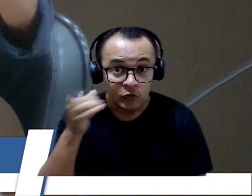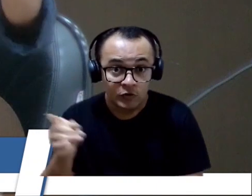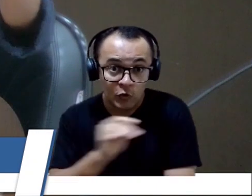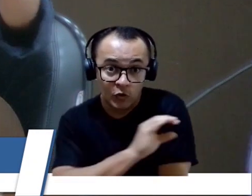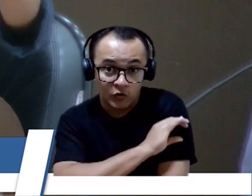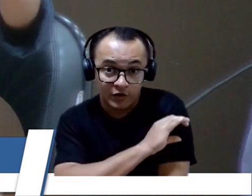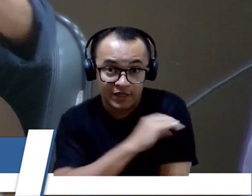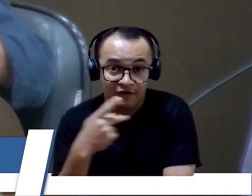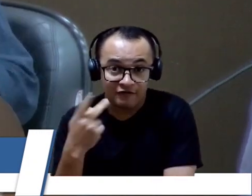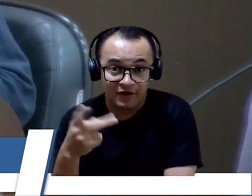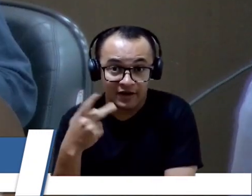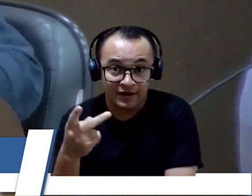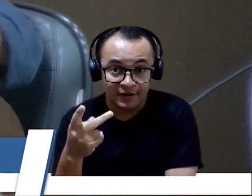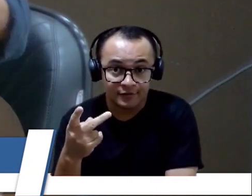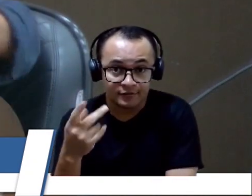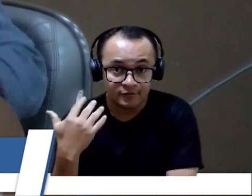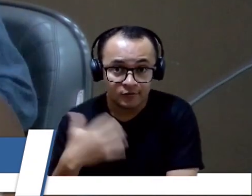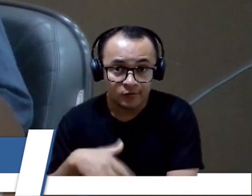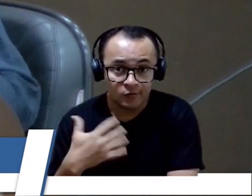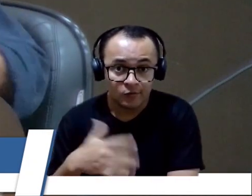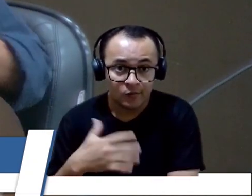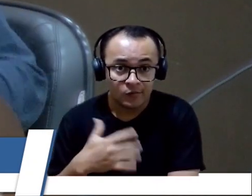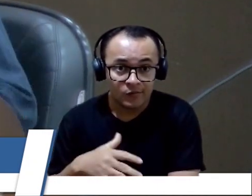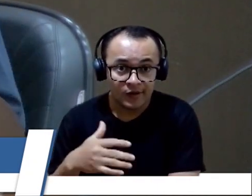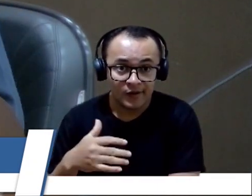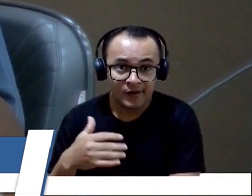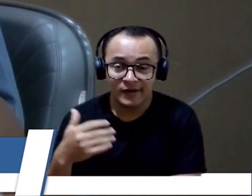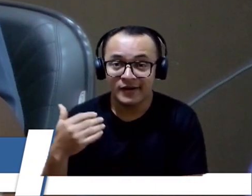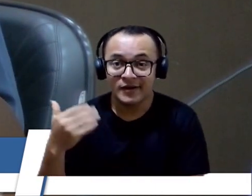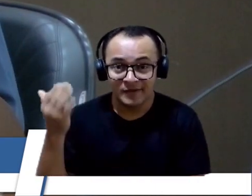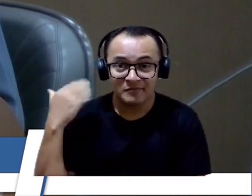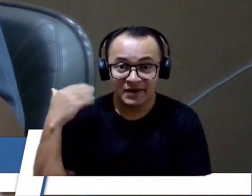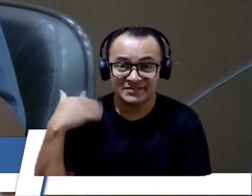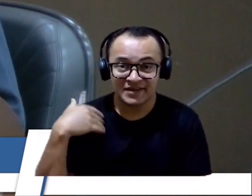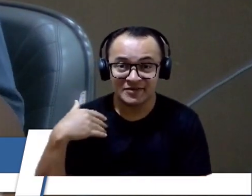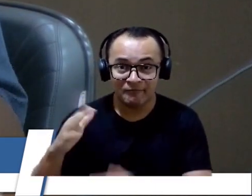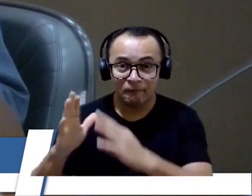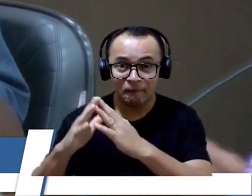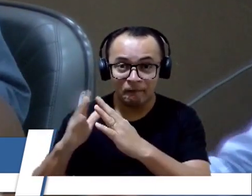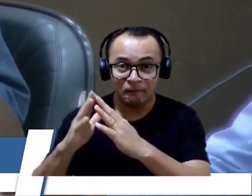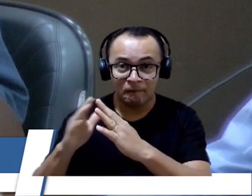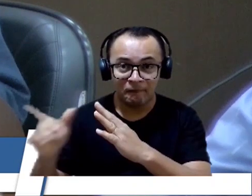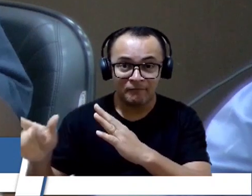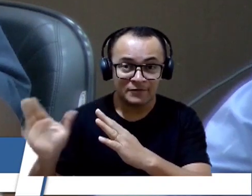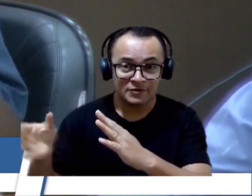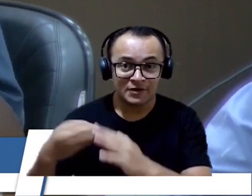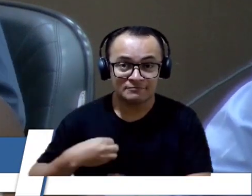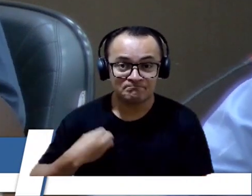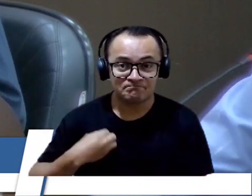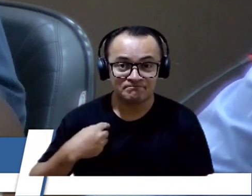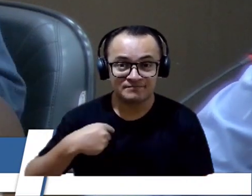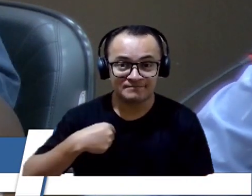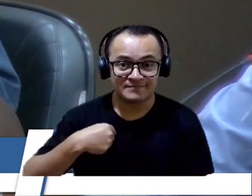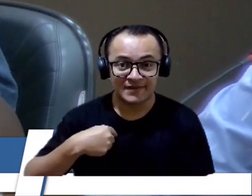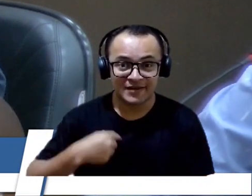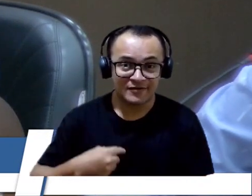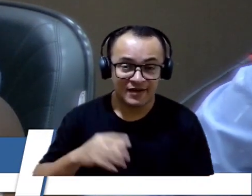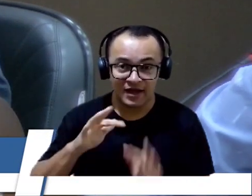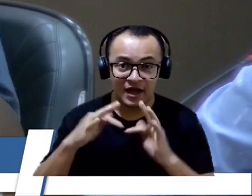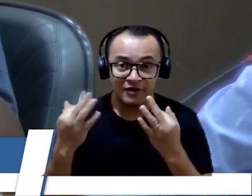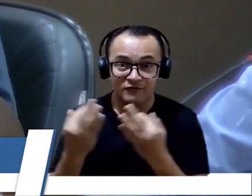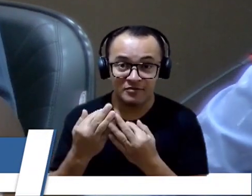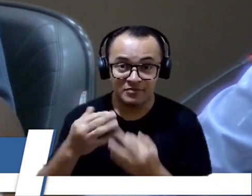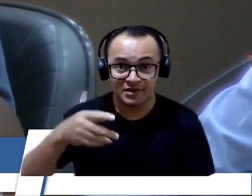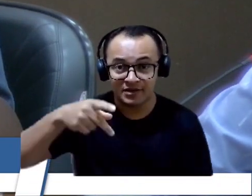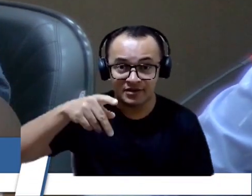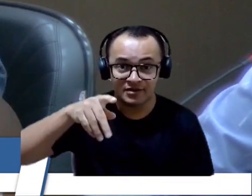como ex-morador lá do bairro também, o Claudinei que morou lá na Vila São Sebastião. Realmente a família Pedrosa, em especial o